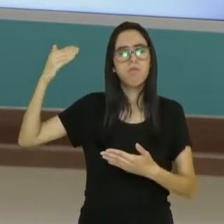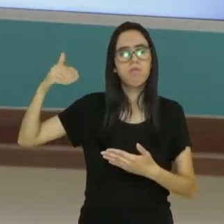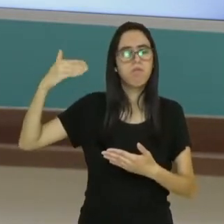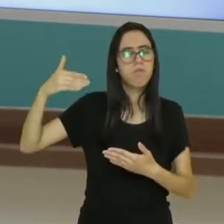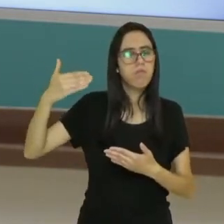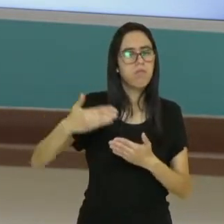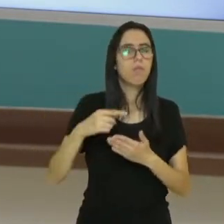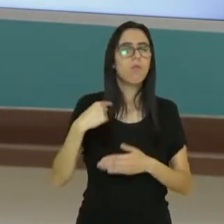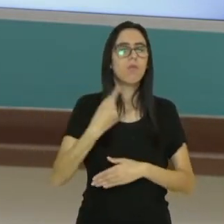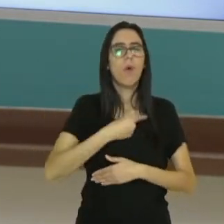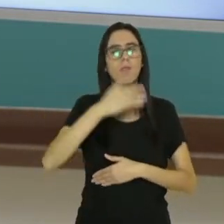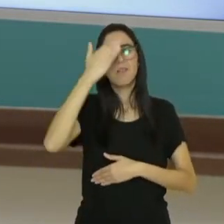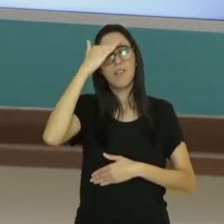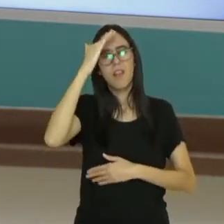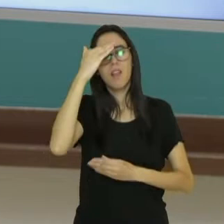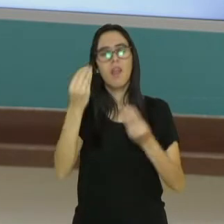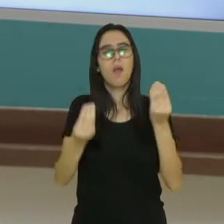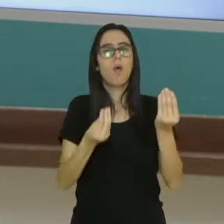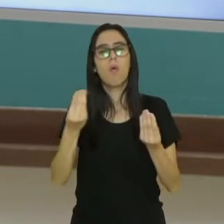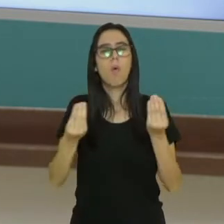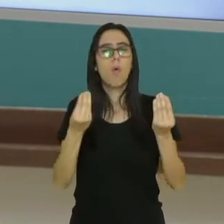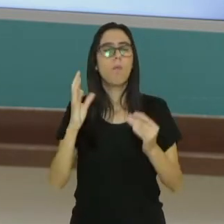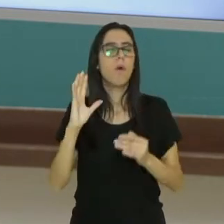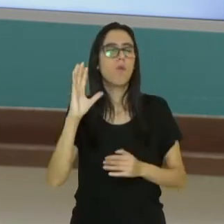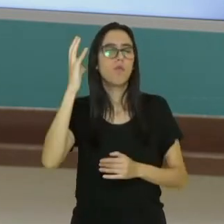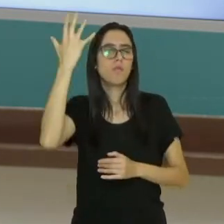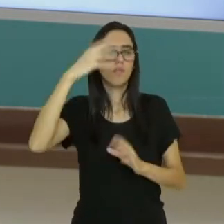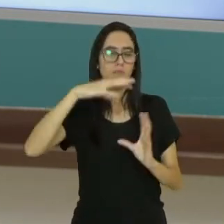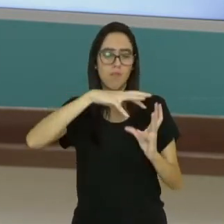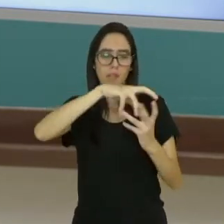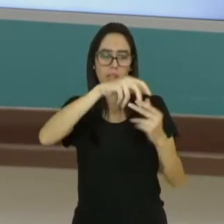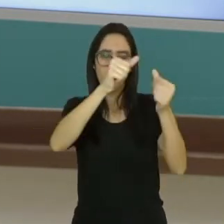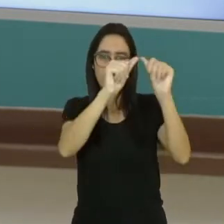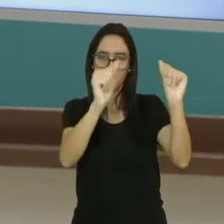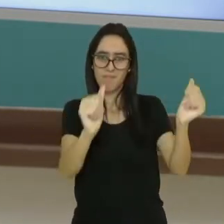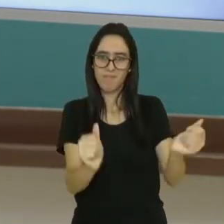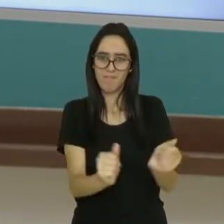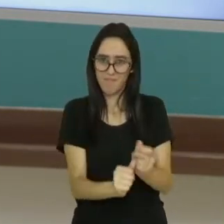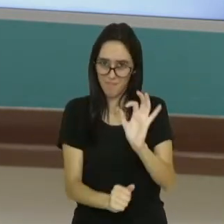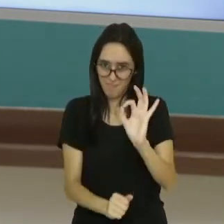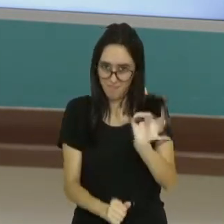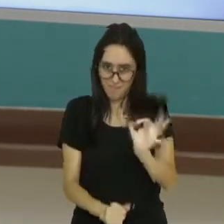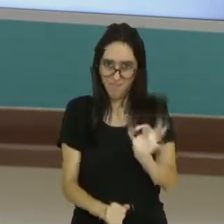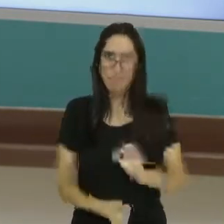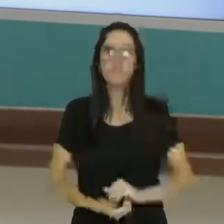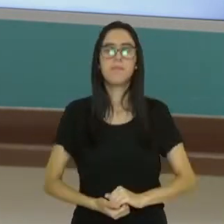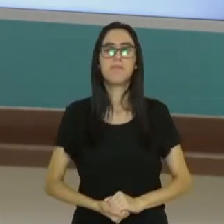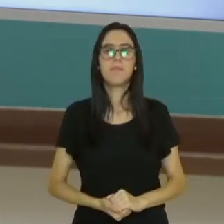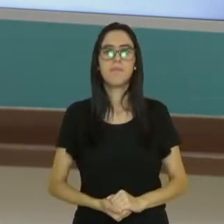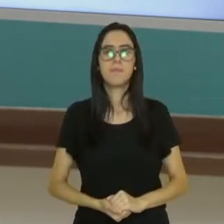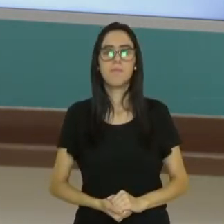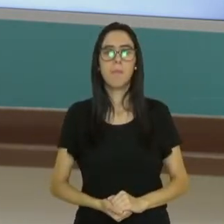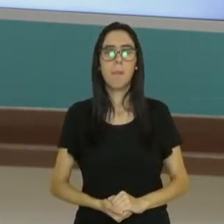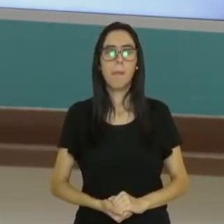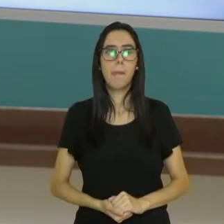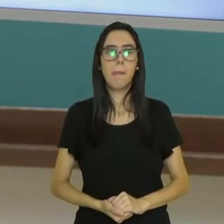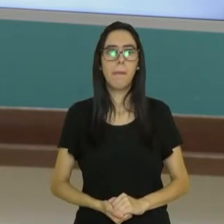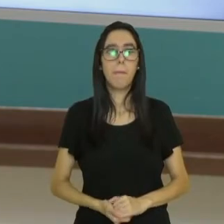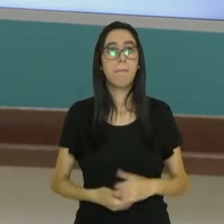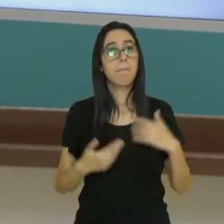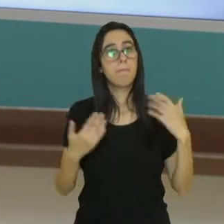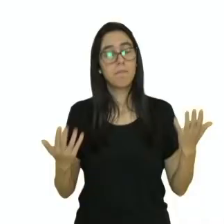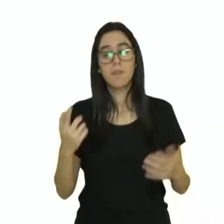gente entender como aconteceu a formação e a distribuição dos continentes, certo? A partir da Pangeia. E